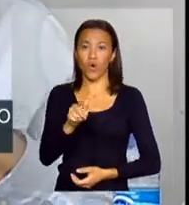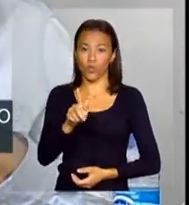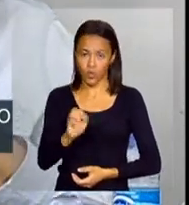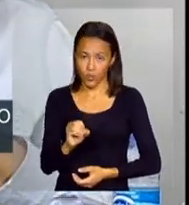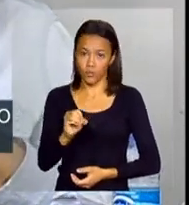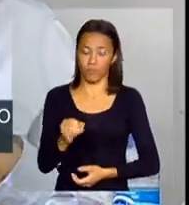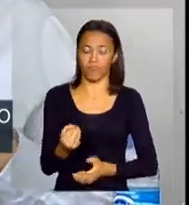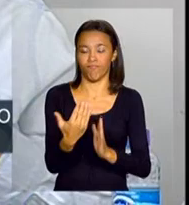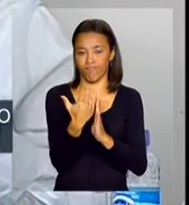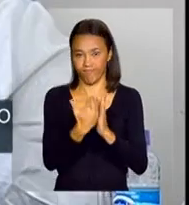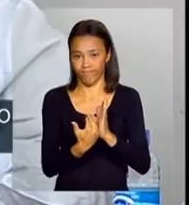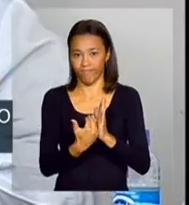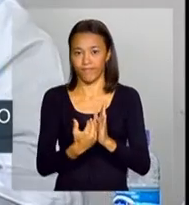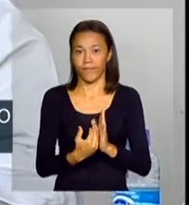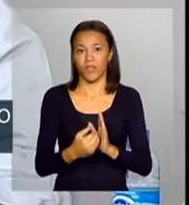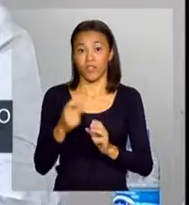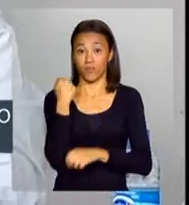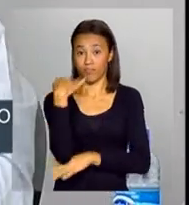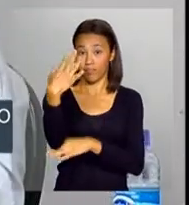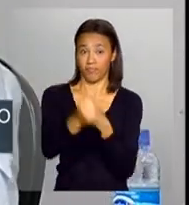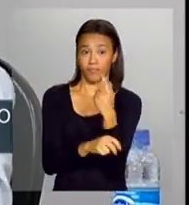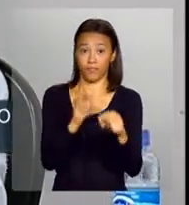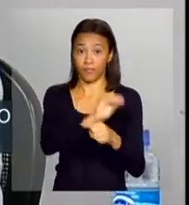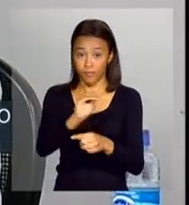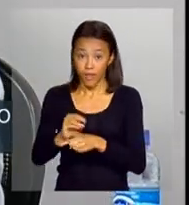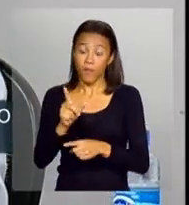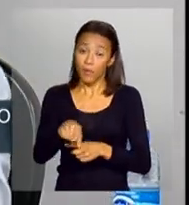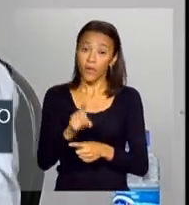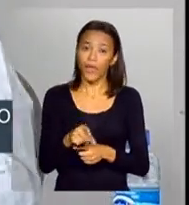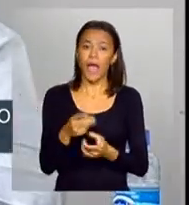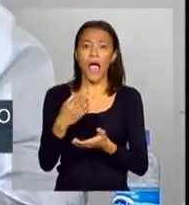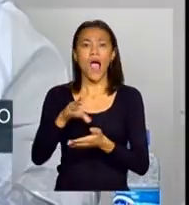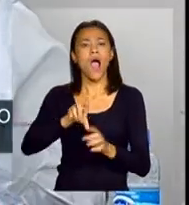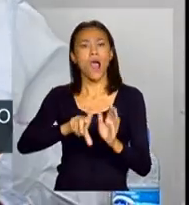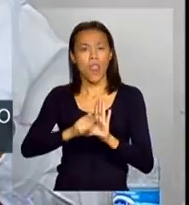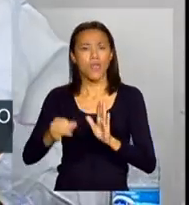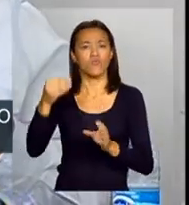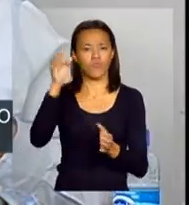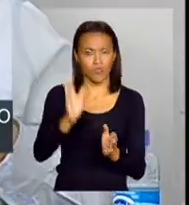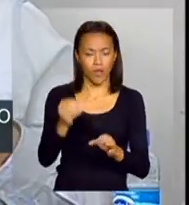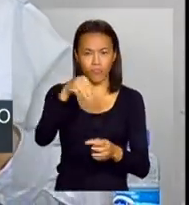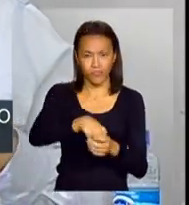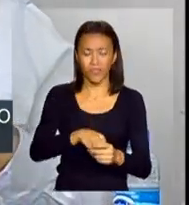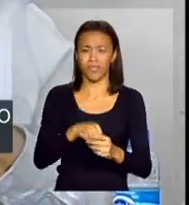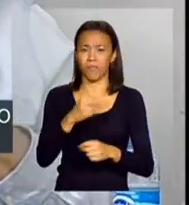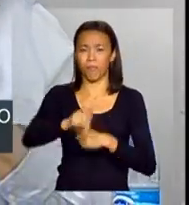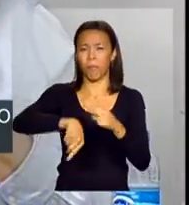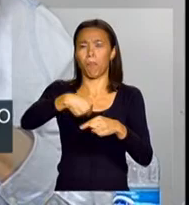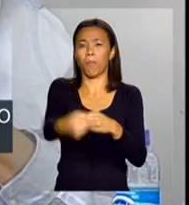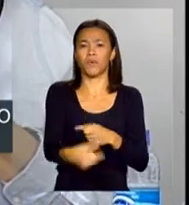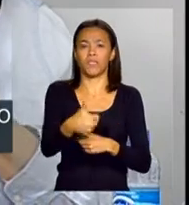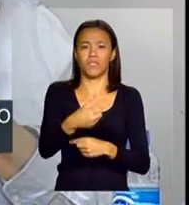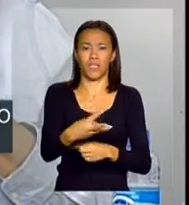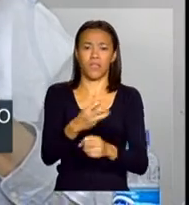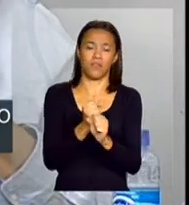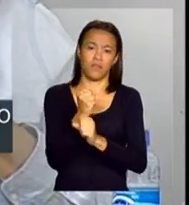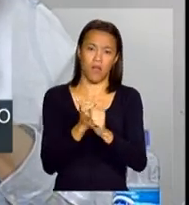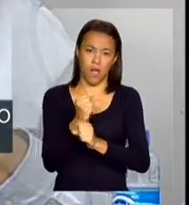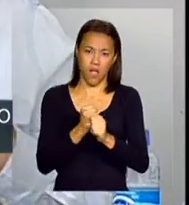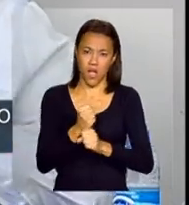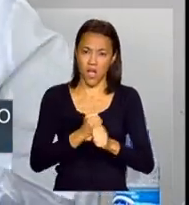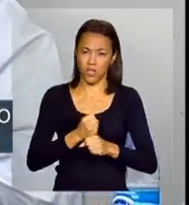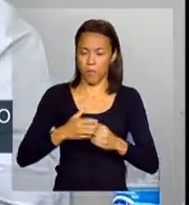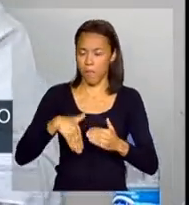expressão virou a página, é porque a discussão saiu do Congresso, a lei está colocada, depois de 13 anos de N